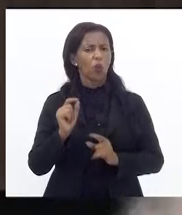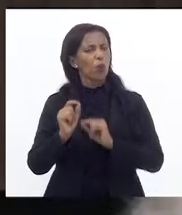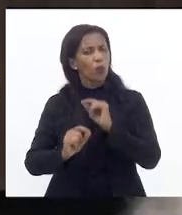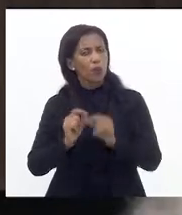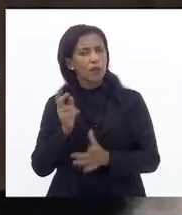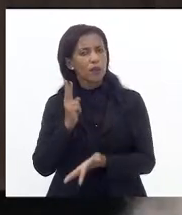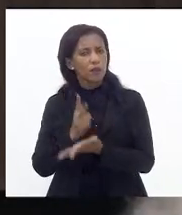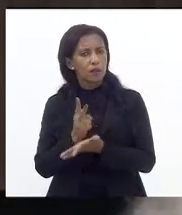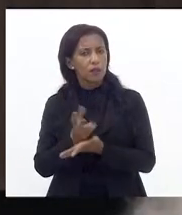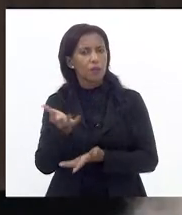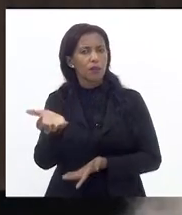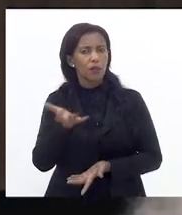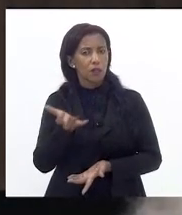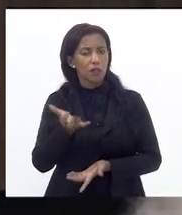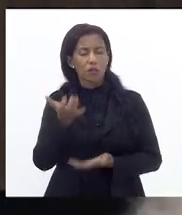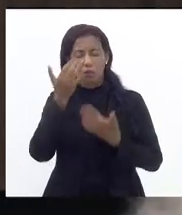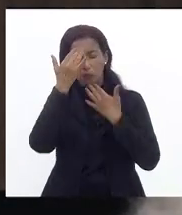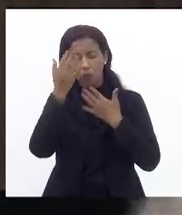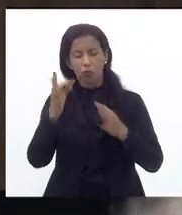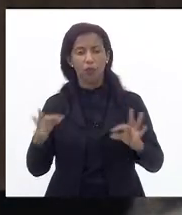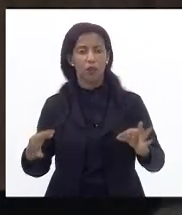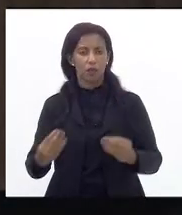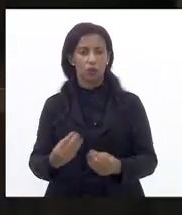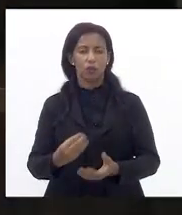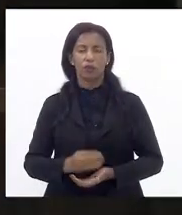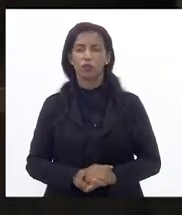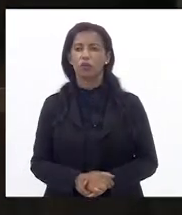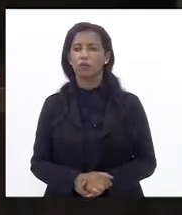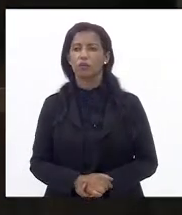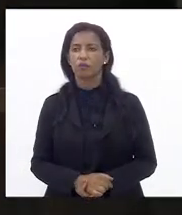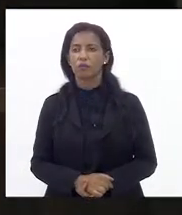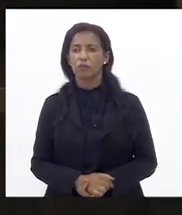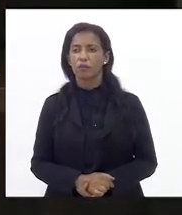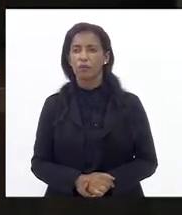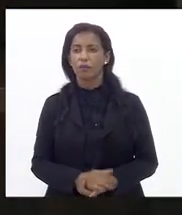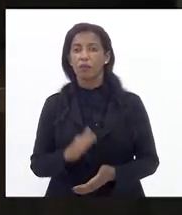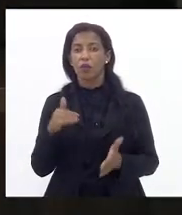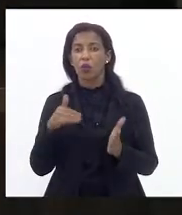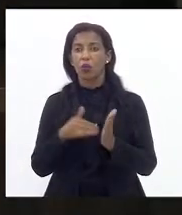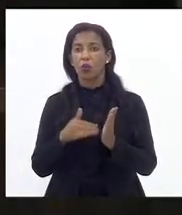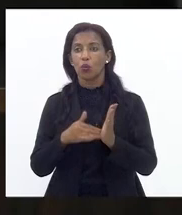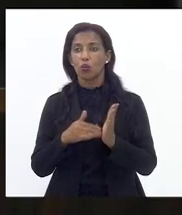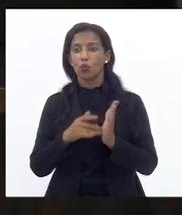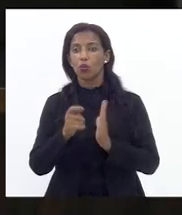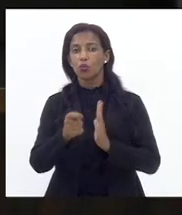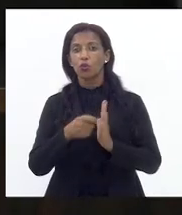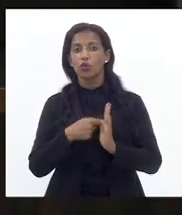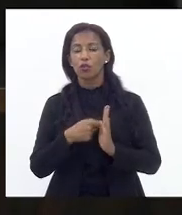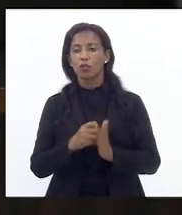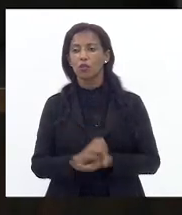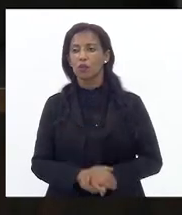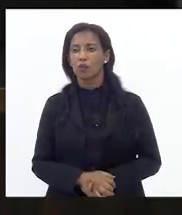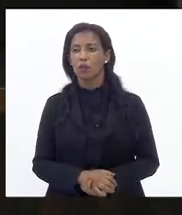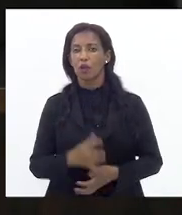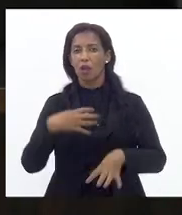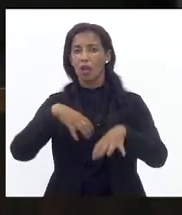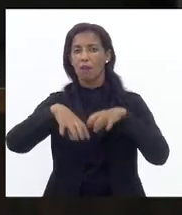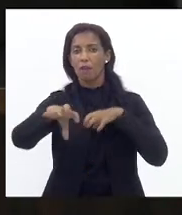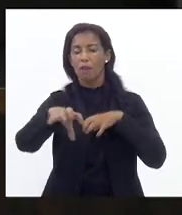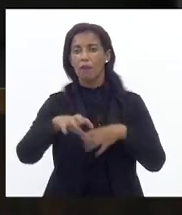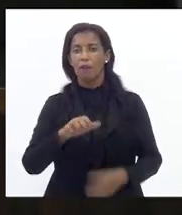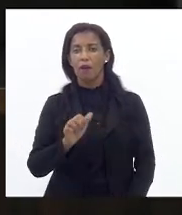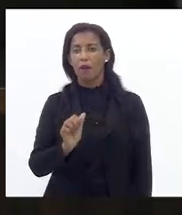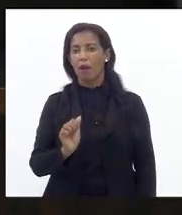pretendeu mas muito obrigado a tua ideia obrigado para última a última inscrito remotamente